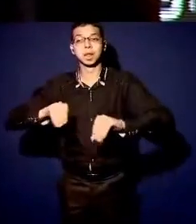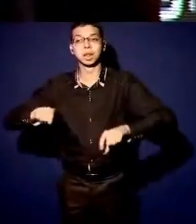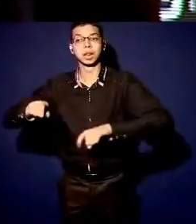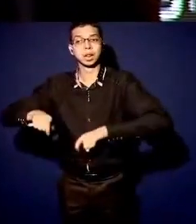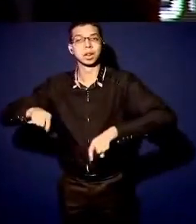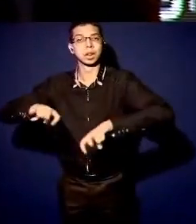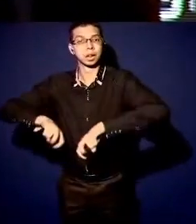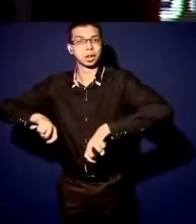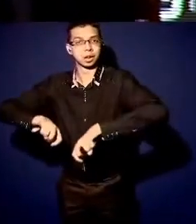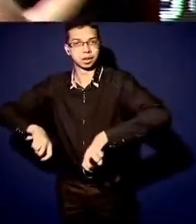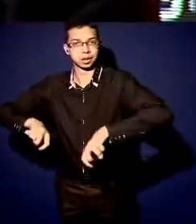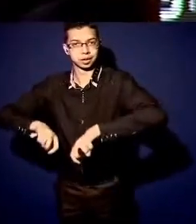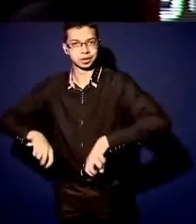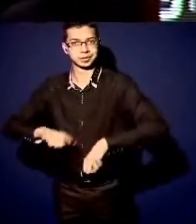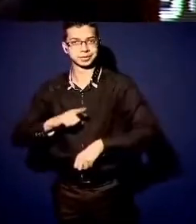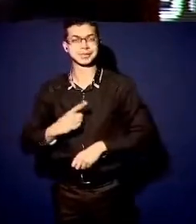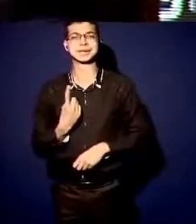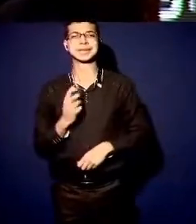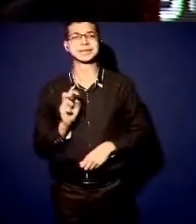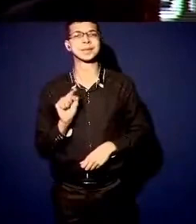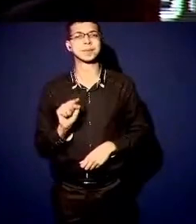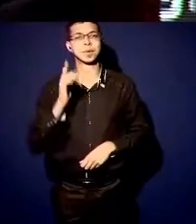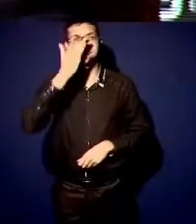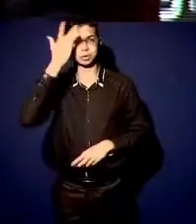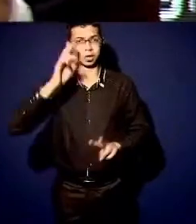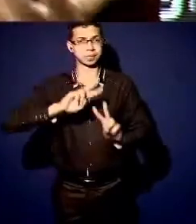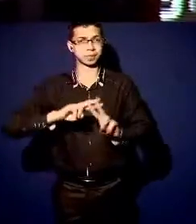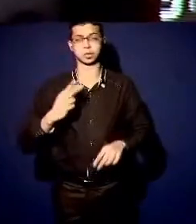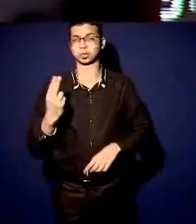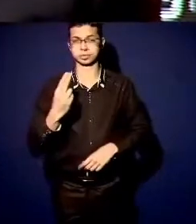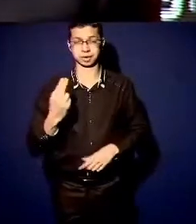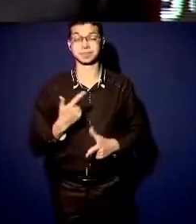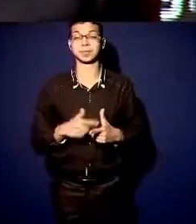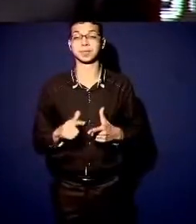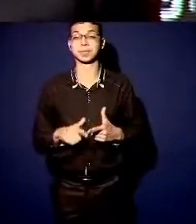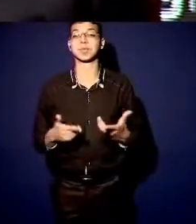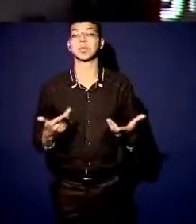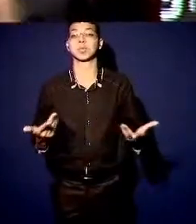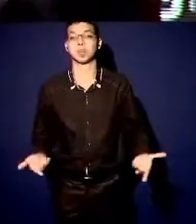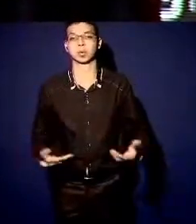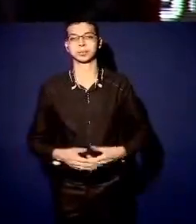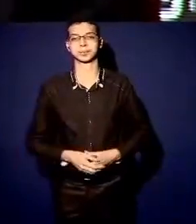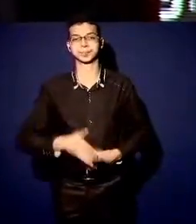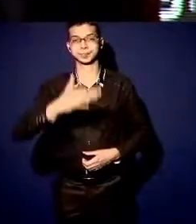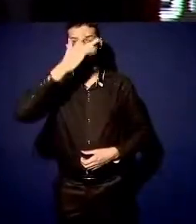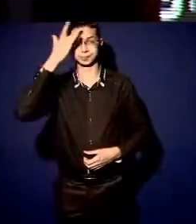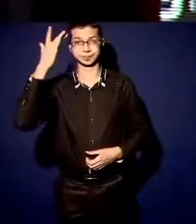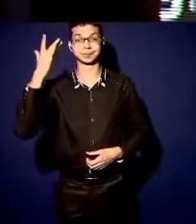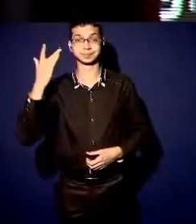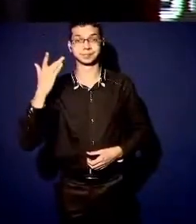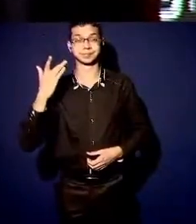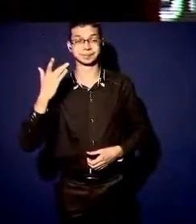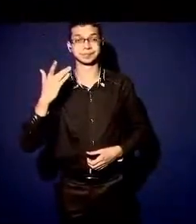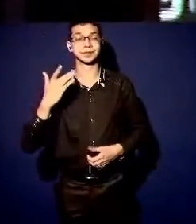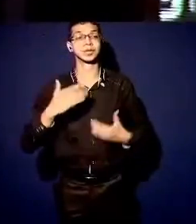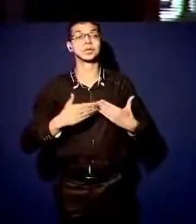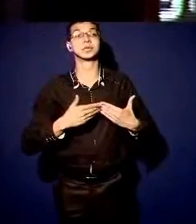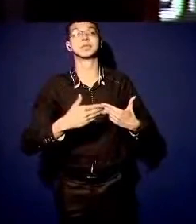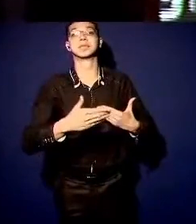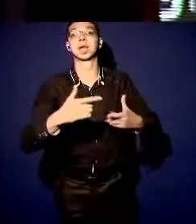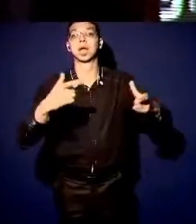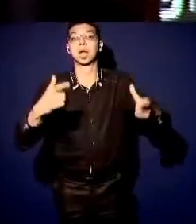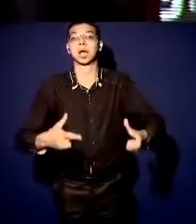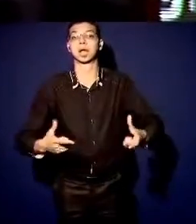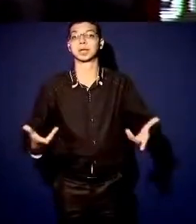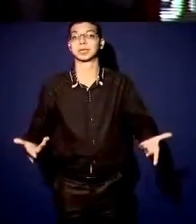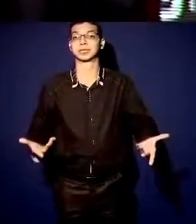mil pessoas e o grande problema é para onde essas pessoas irão nós estamos falando de 30 milhões de brasileiros brasileiros